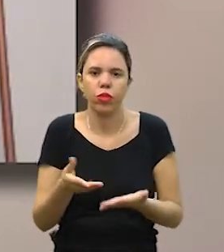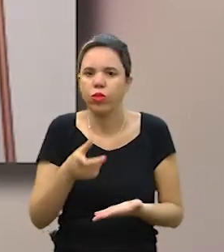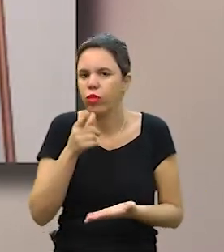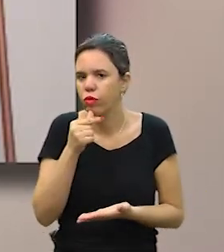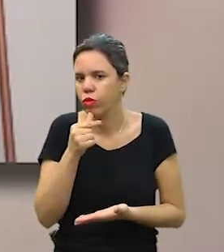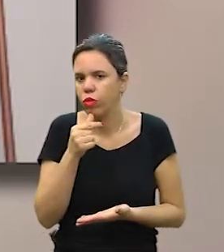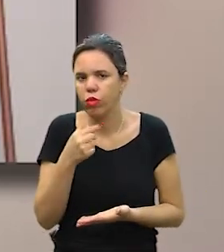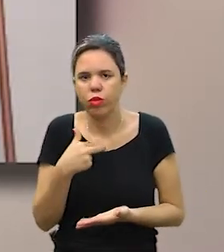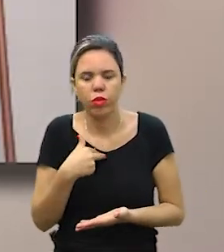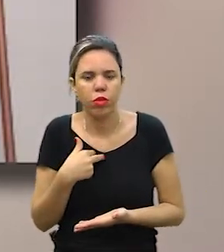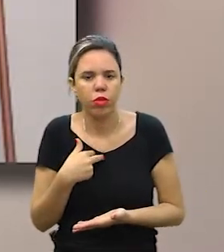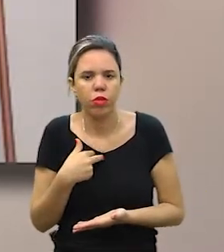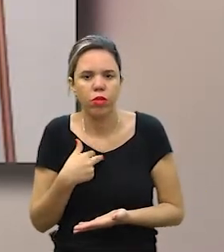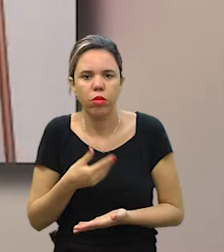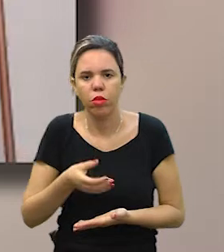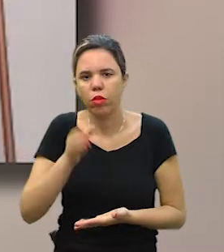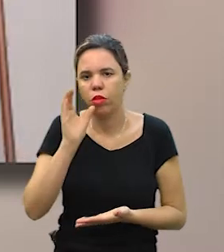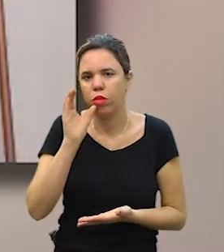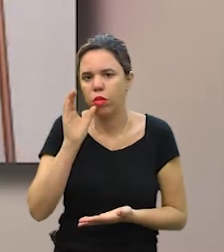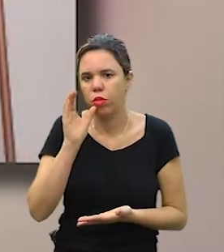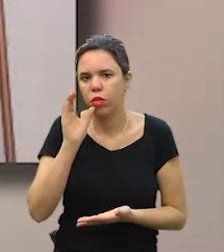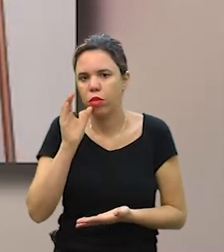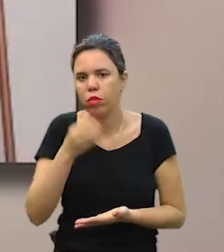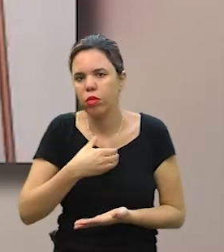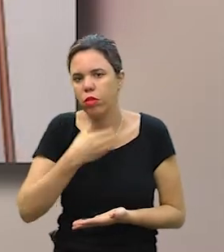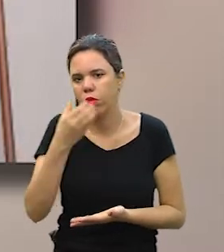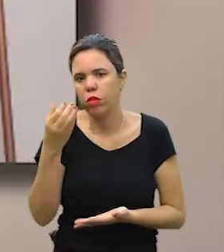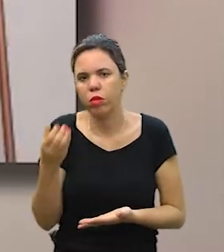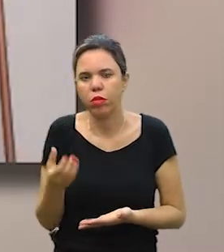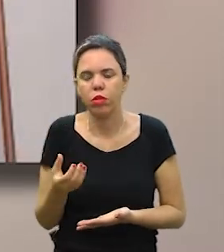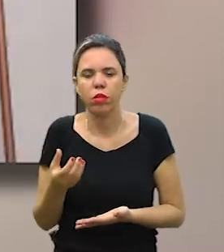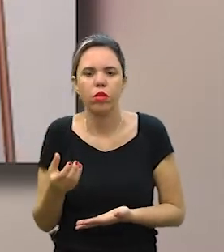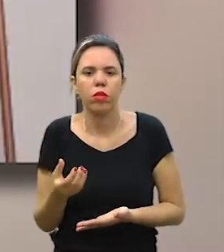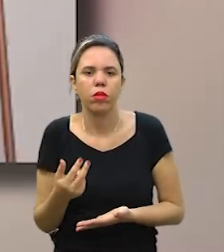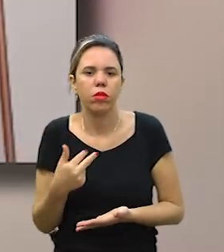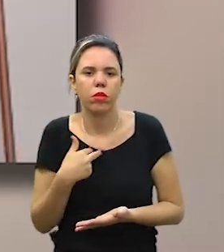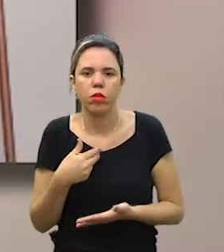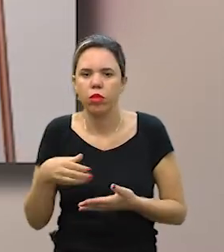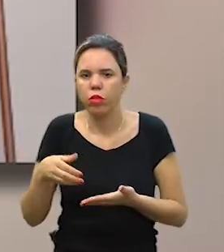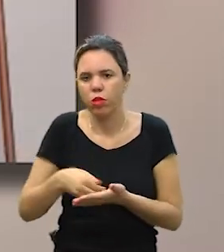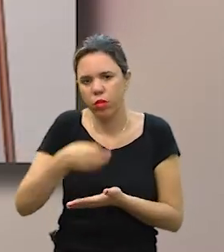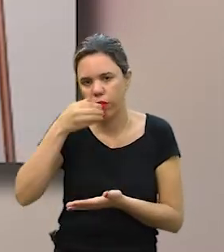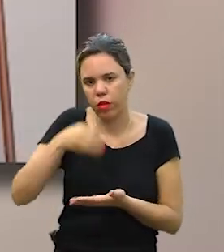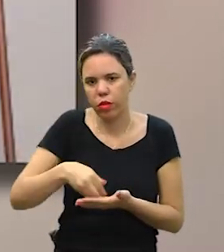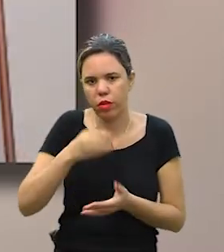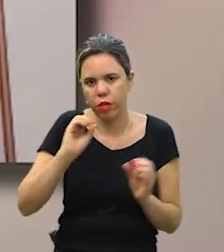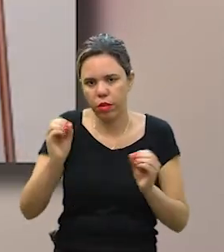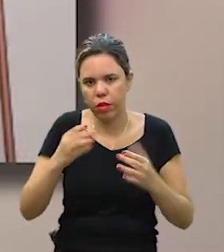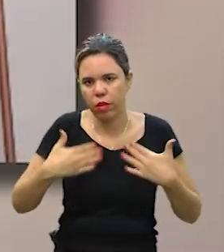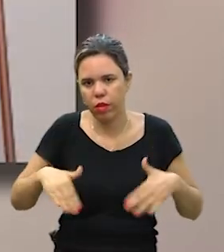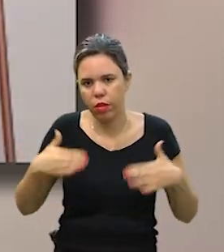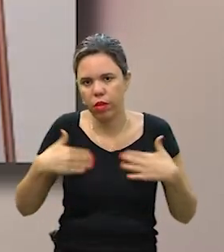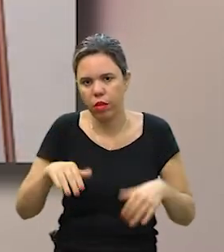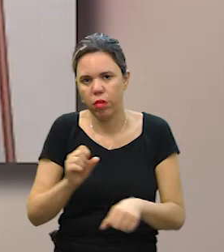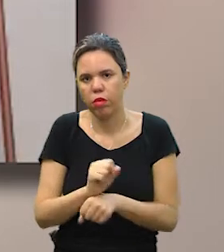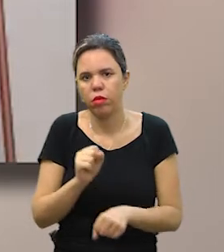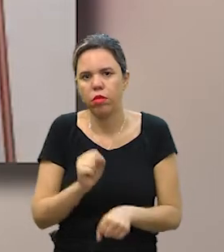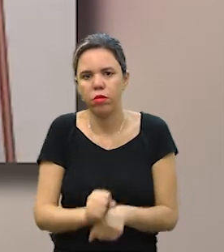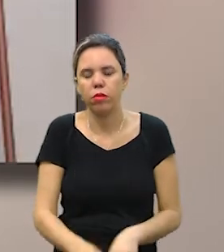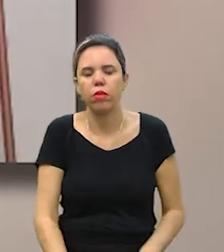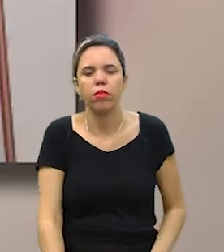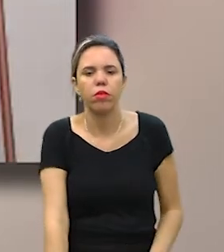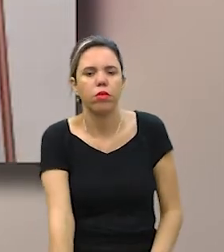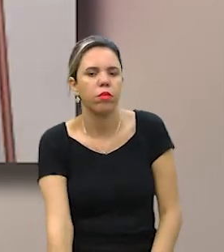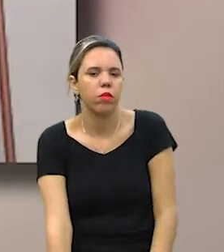dar água, não pode dar suco, não pode dar fruta, não pode dar papinha. Calma,